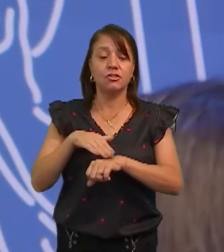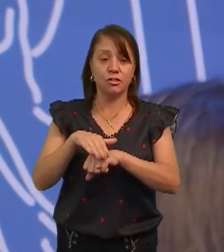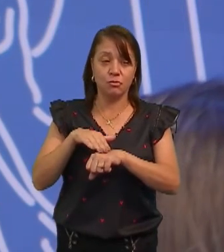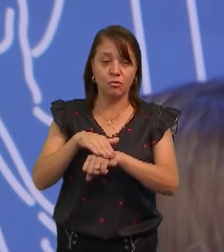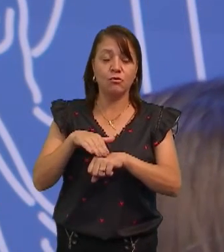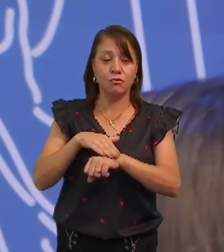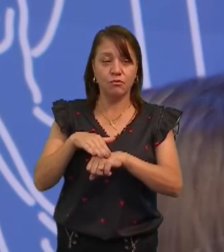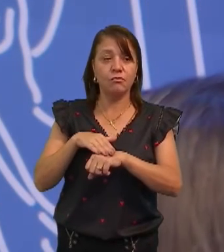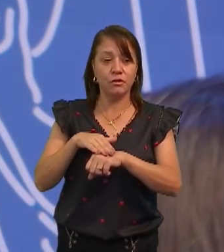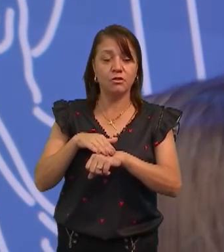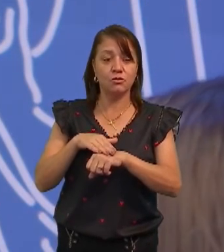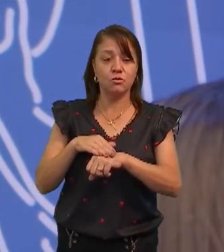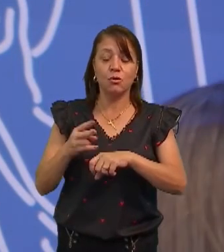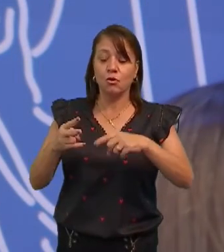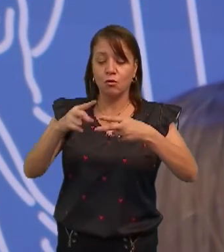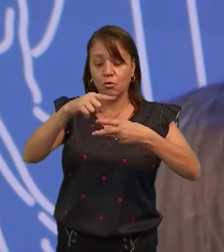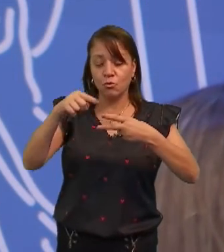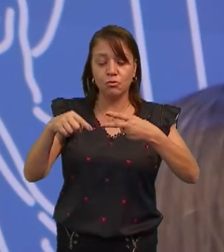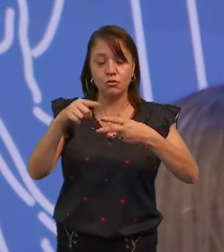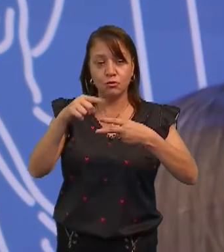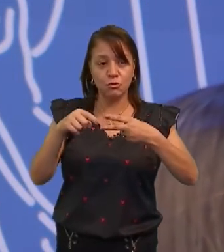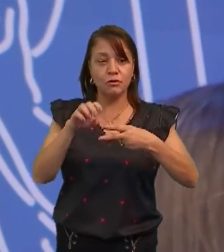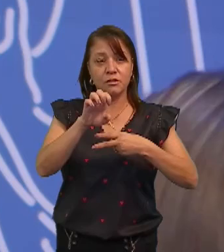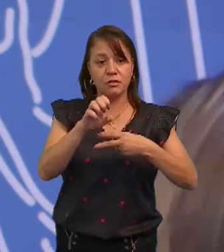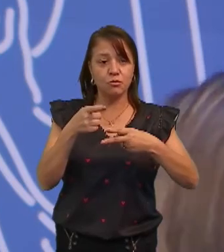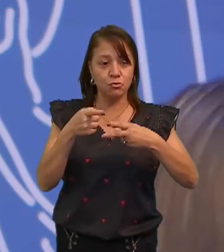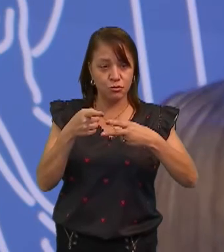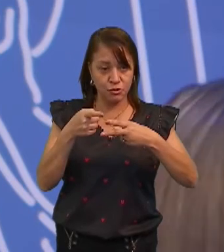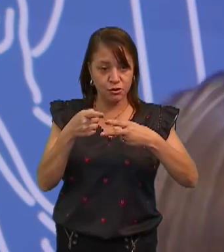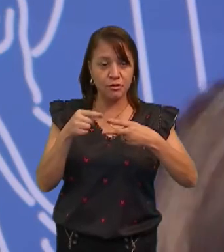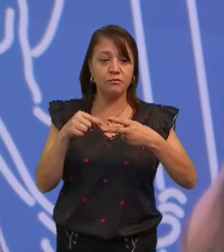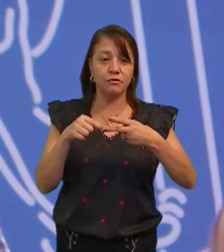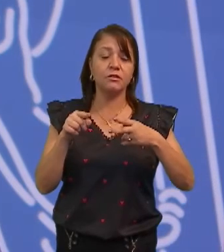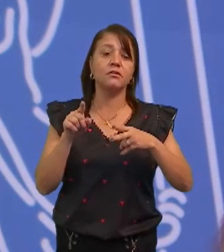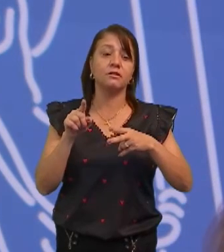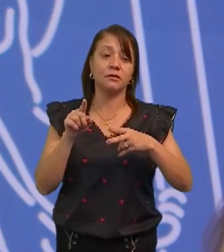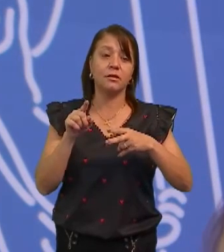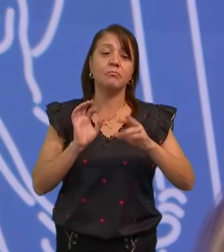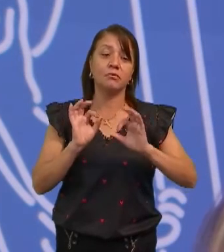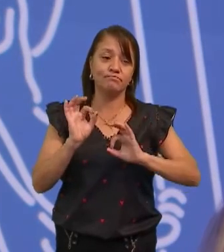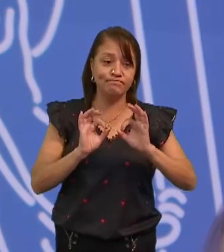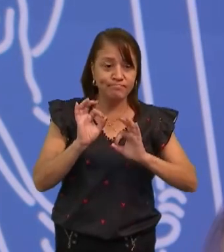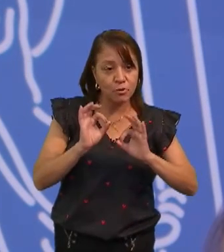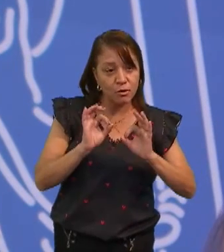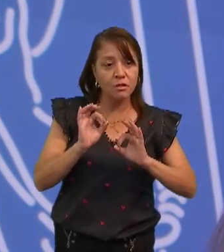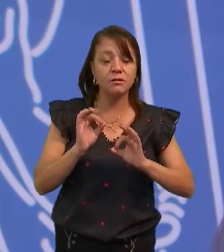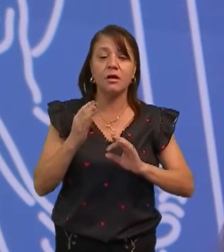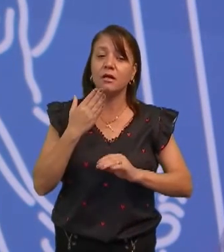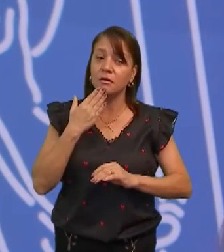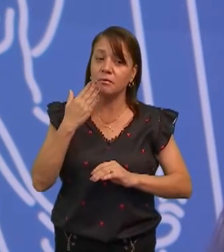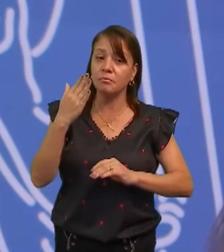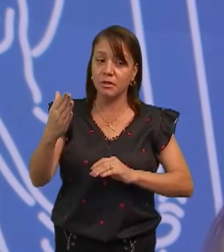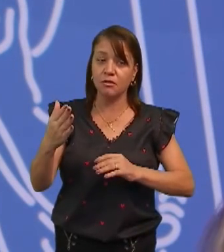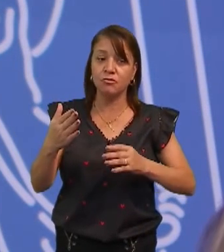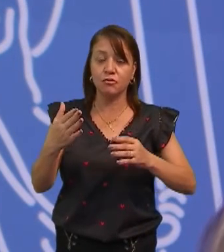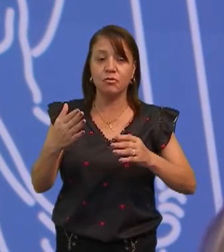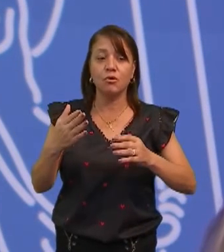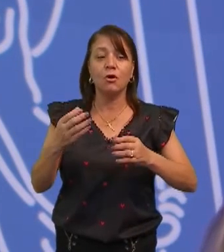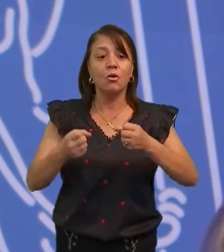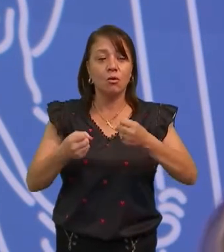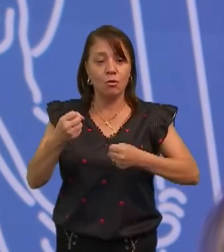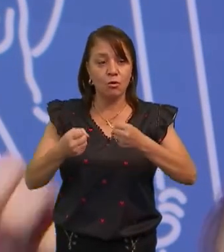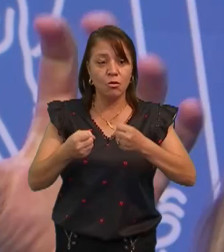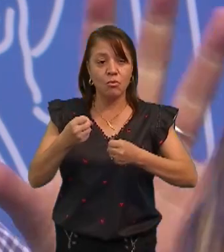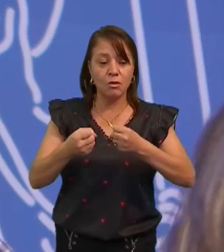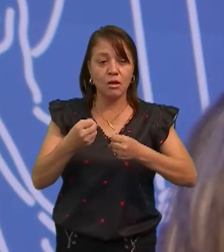estado de Minas Gerais a gente teve uma celeridade com relação ao carro fumacê apoio do governo do estado e hoje a gente percebe que não há essa